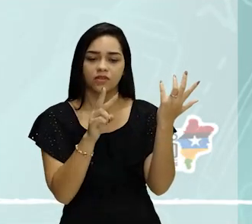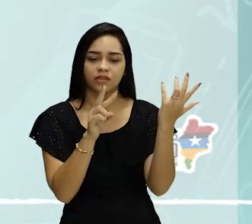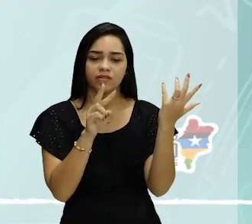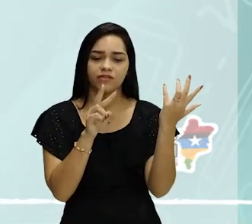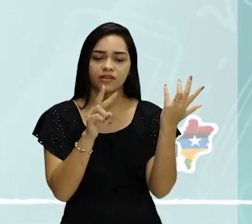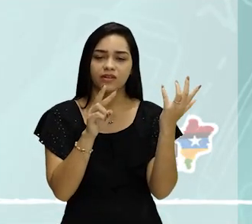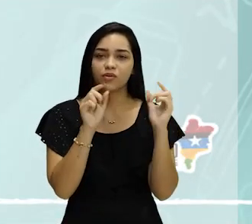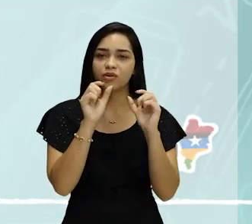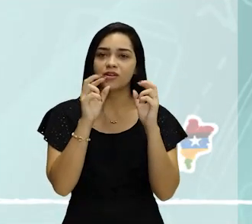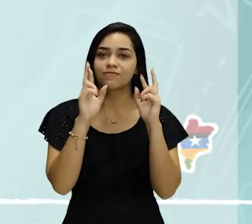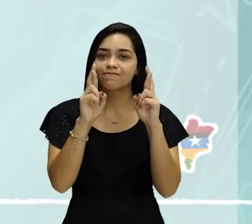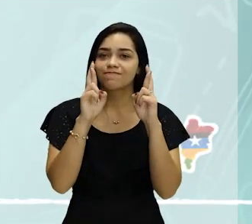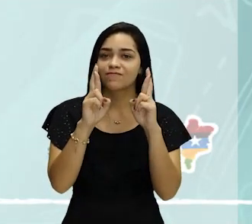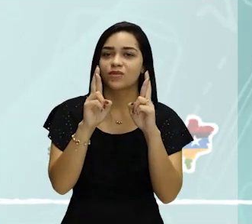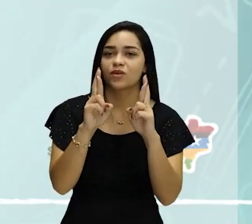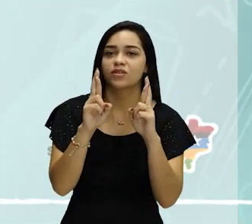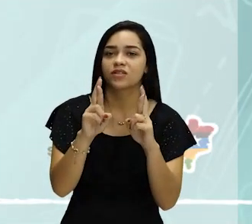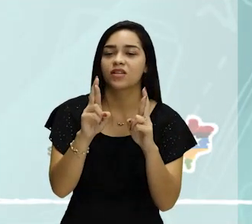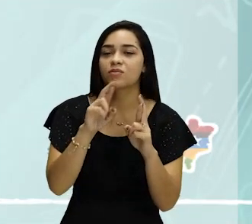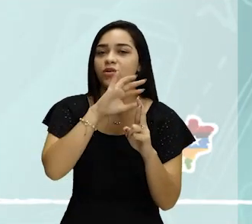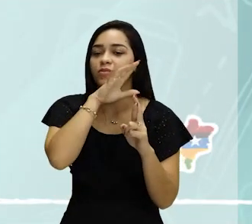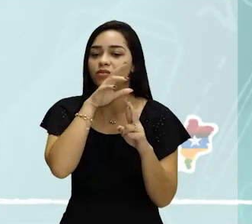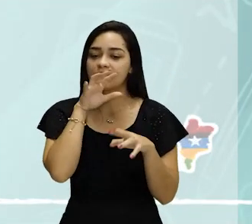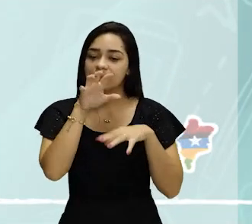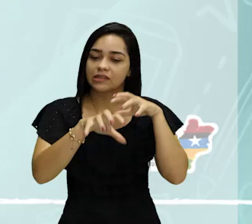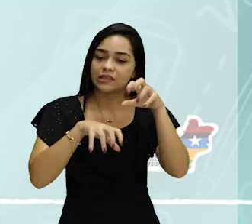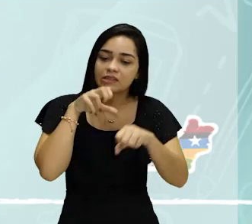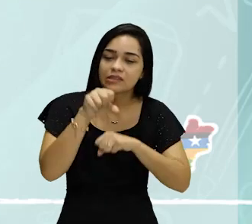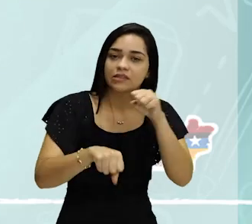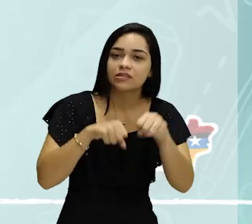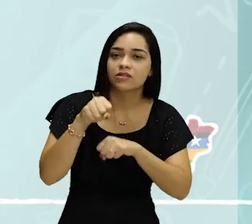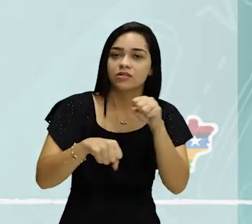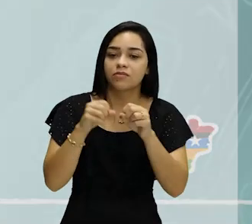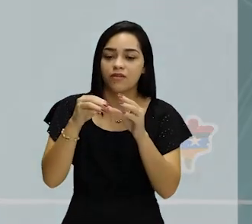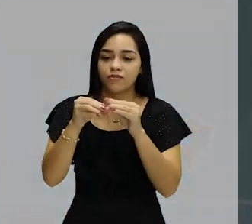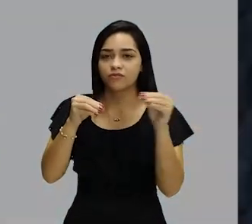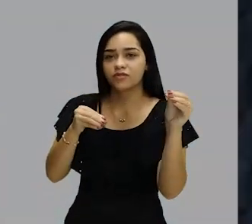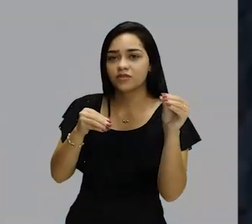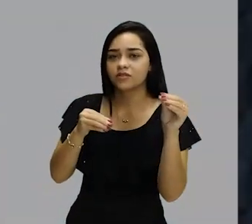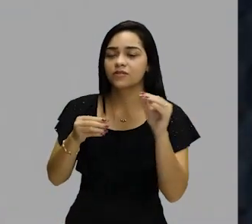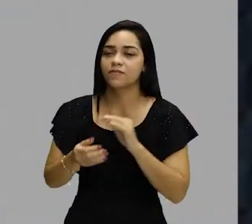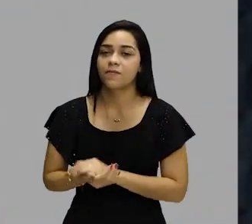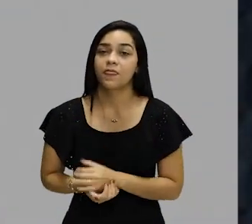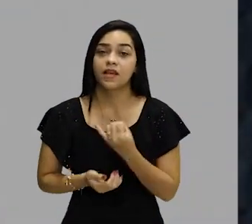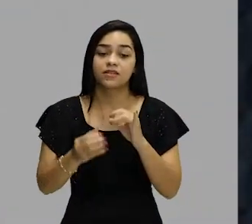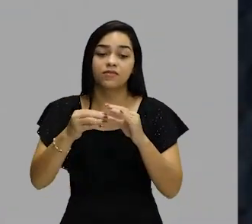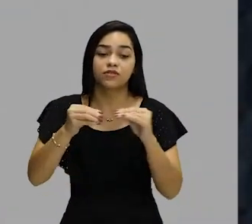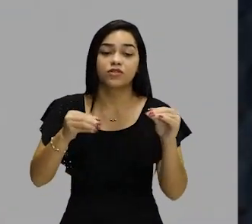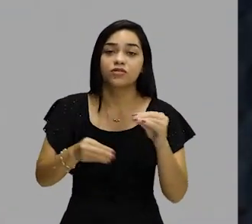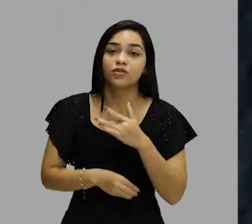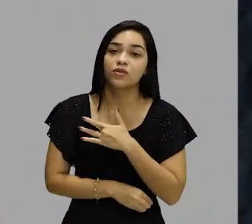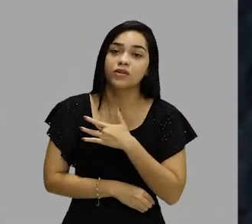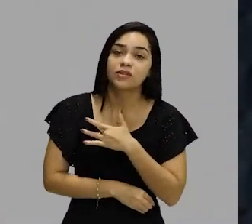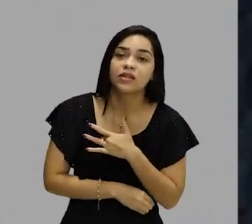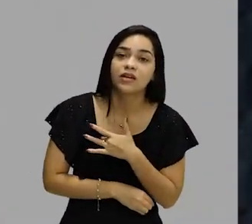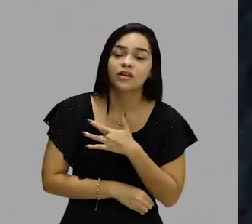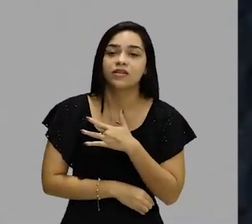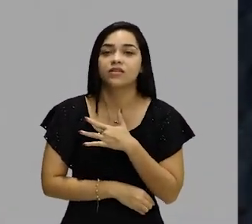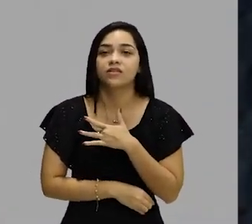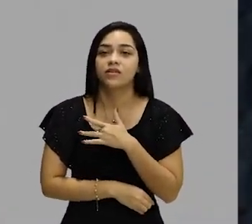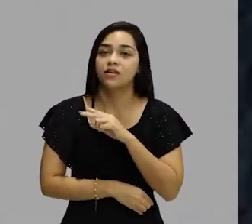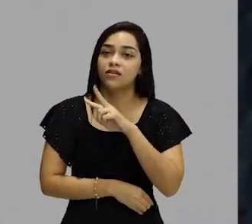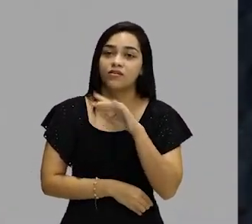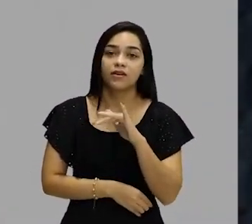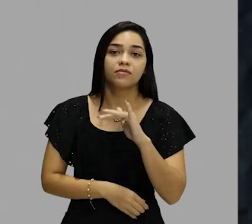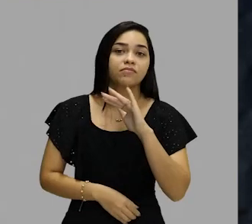fica torcendo lá pro animal que está correndo, para a presa fugir. Aí se a presa fugir, coitado do carnívoro, vai morrer